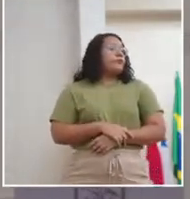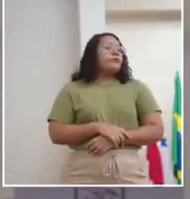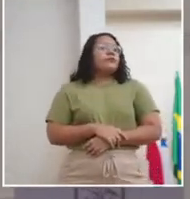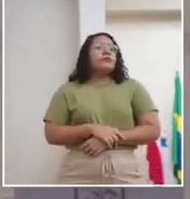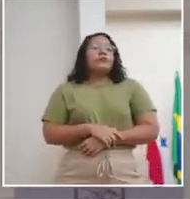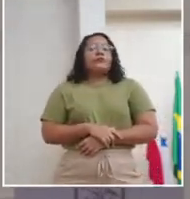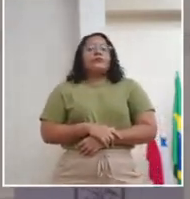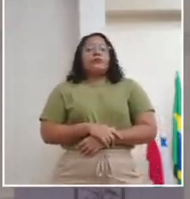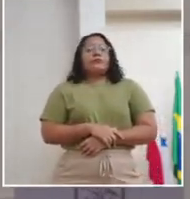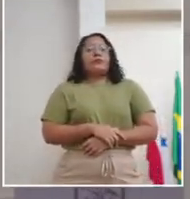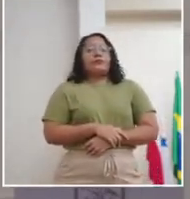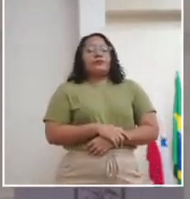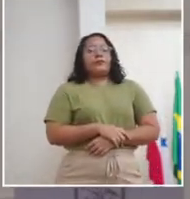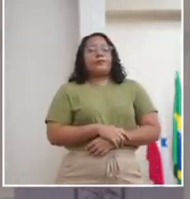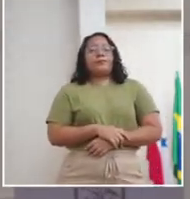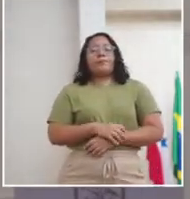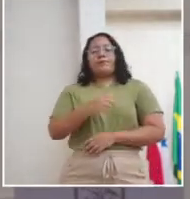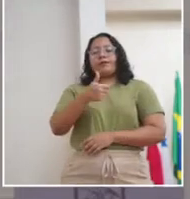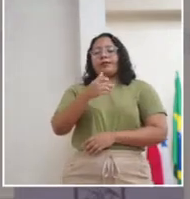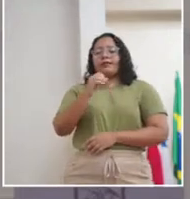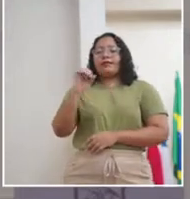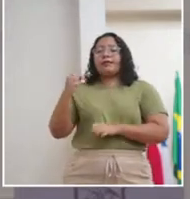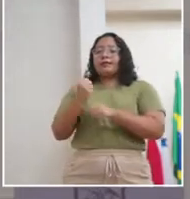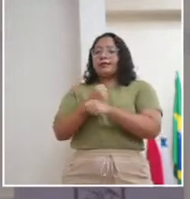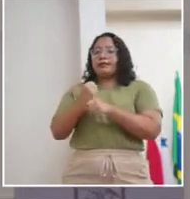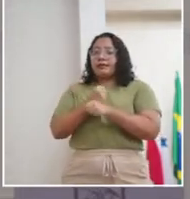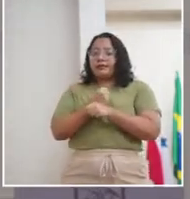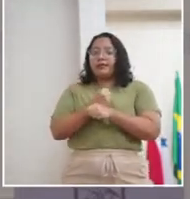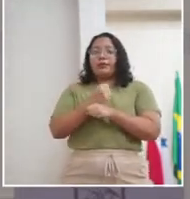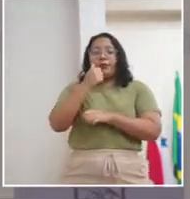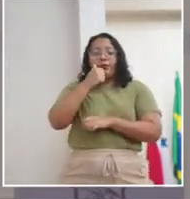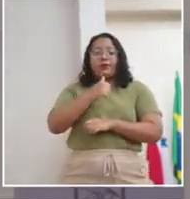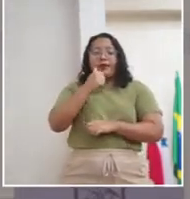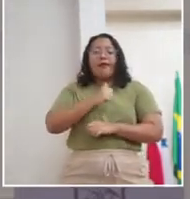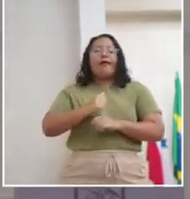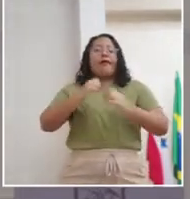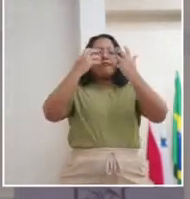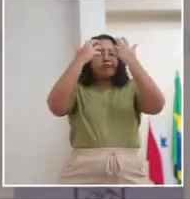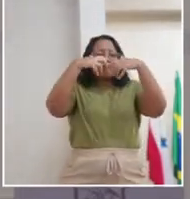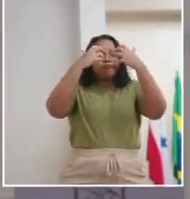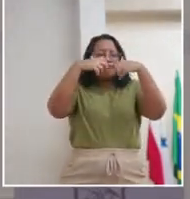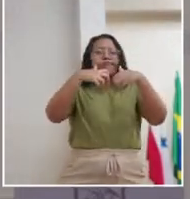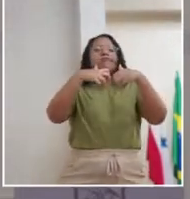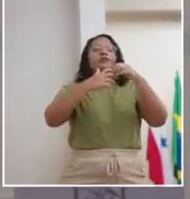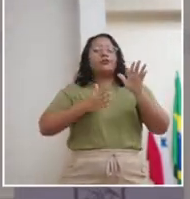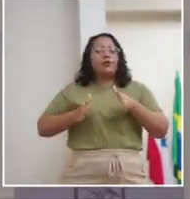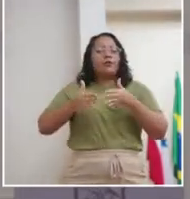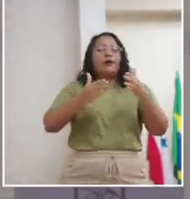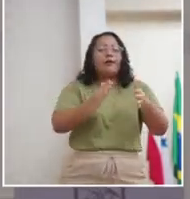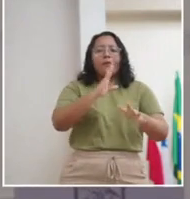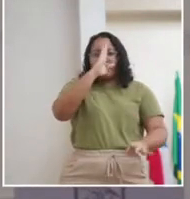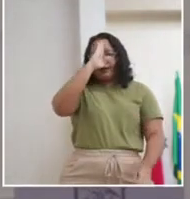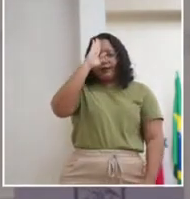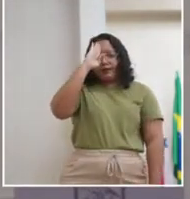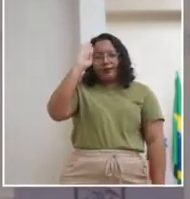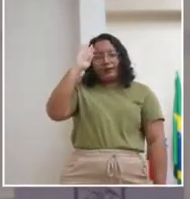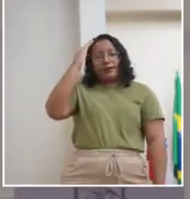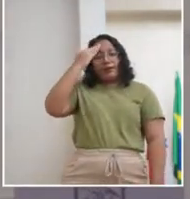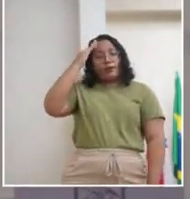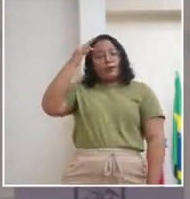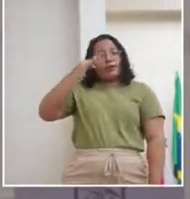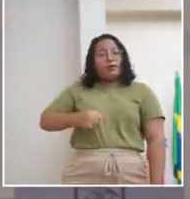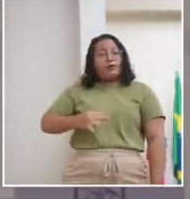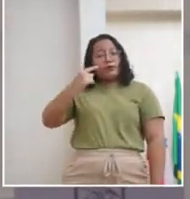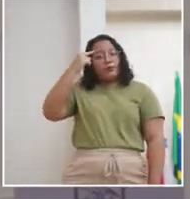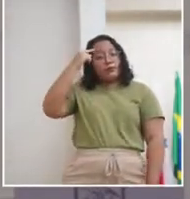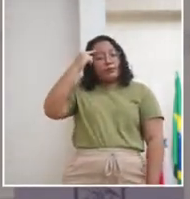Tá ótimo. No centenário de Berta, refletir sobre a sua trajetória acadêmica compreende pensar sobre um aspecto pouco